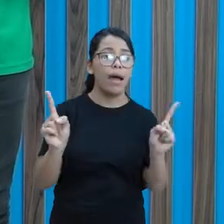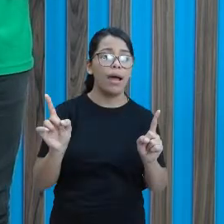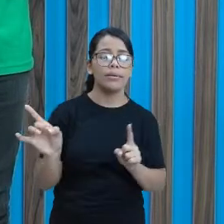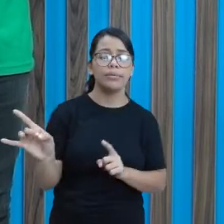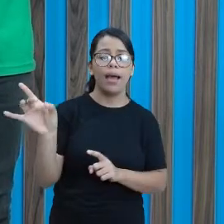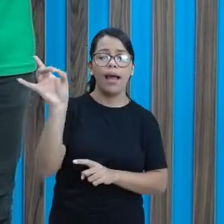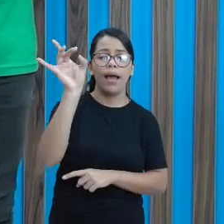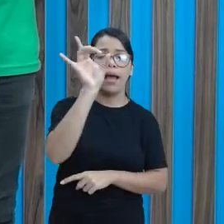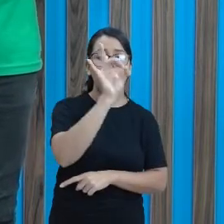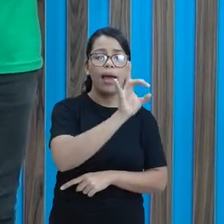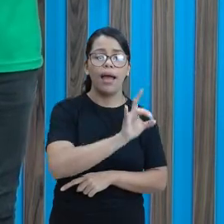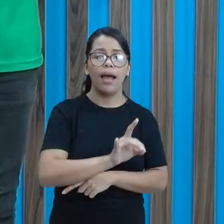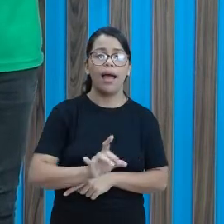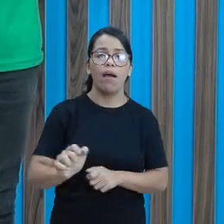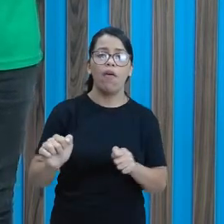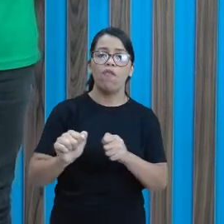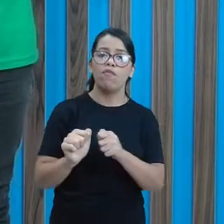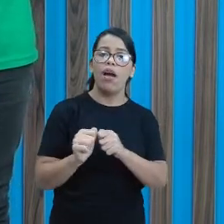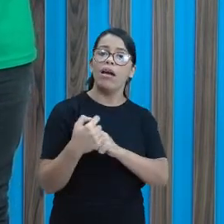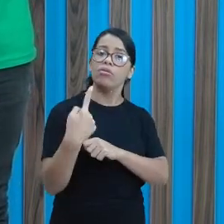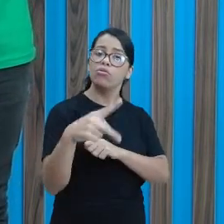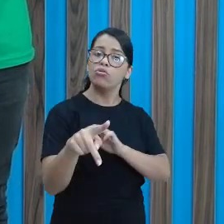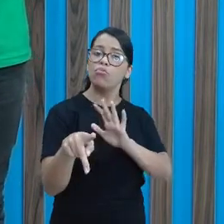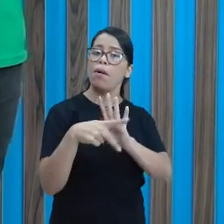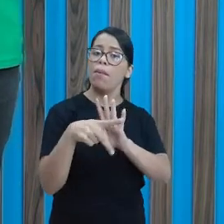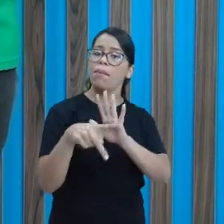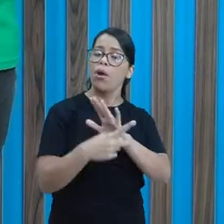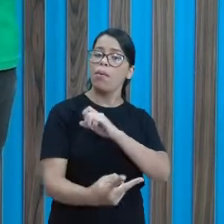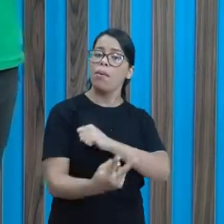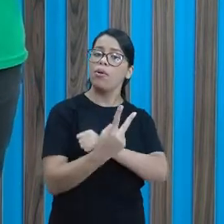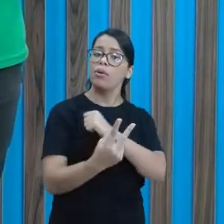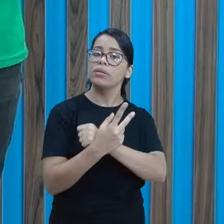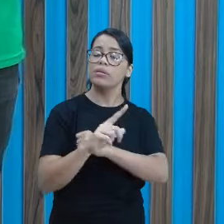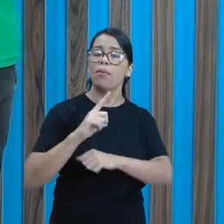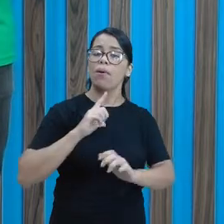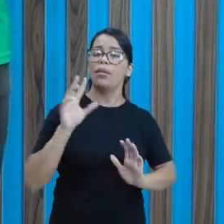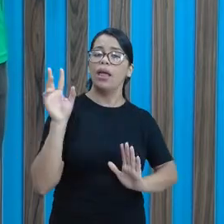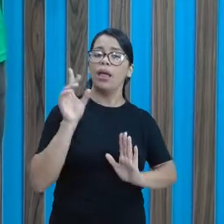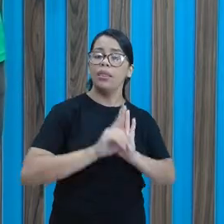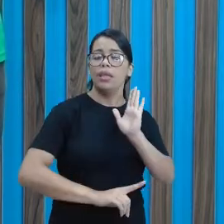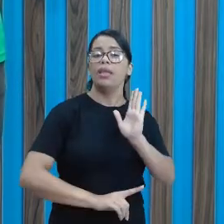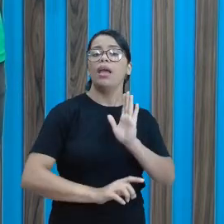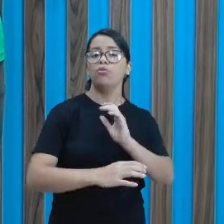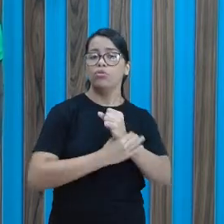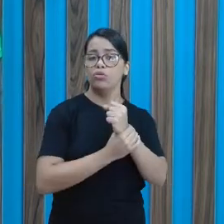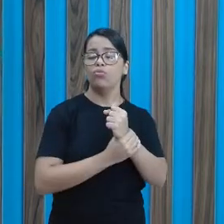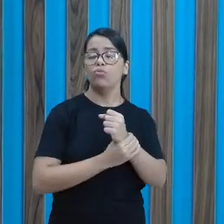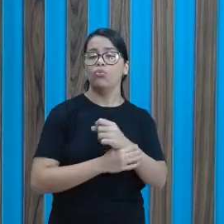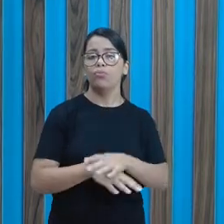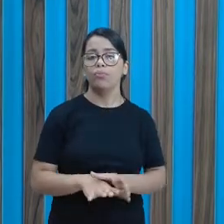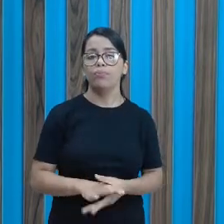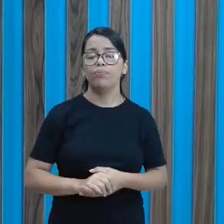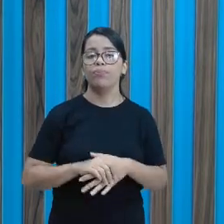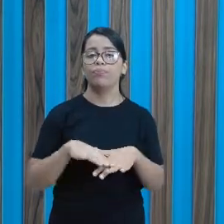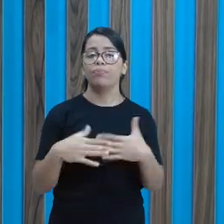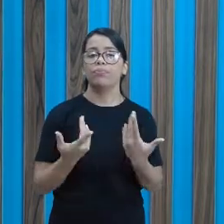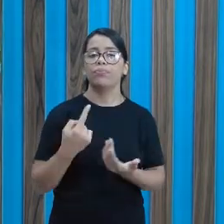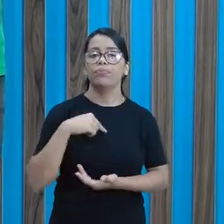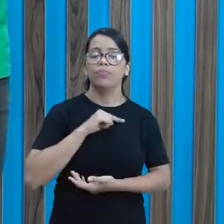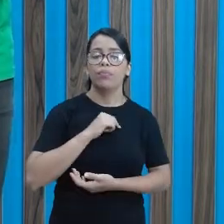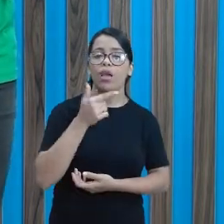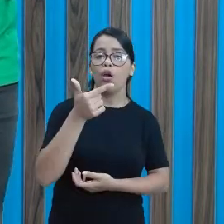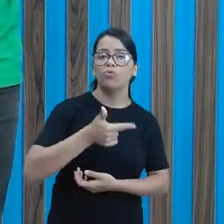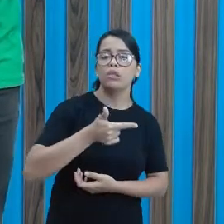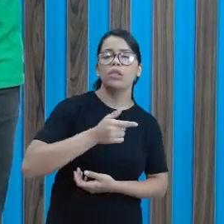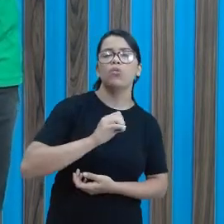faz a sua proteção para poder preservar seus direitos. Vou dar um exemplo bem típico. Nós somos hoje o segundo ou o terceiro maior